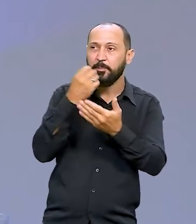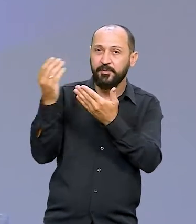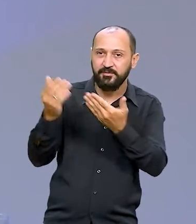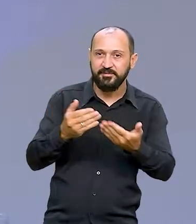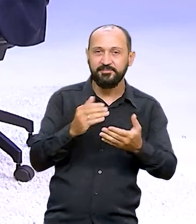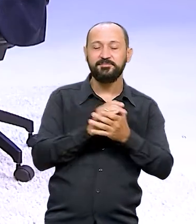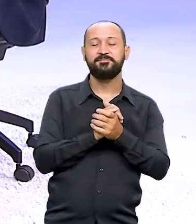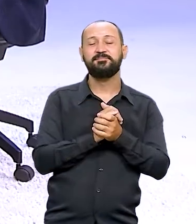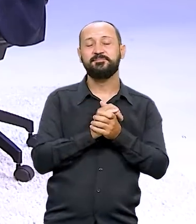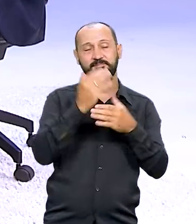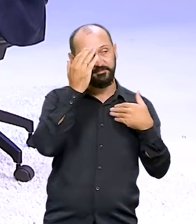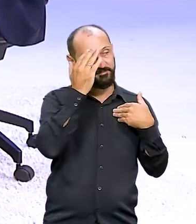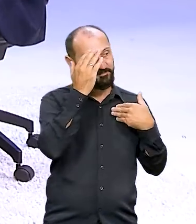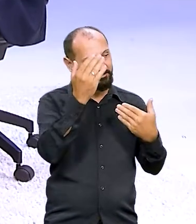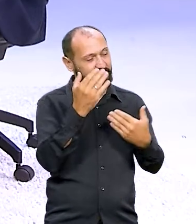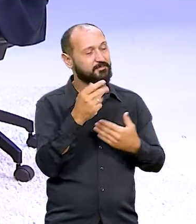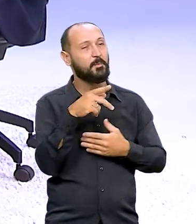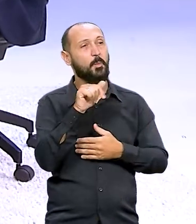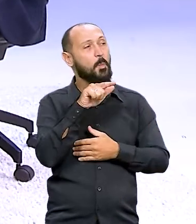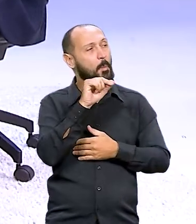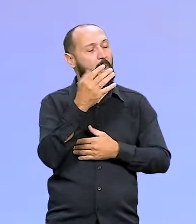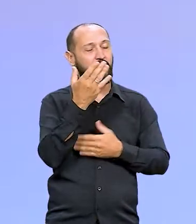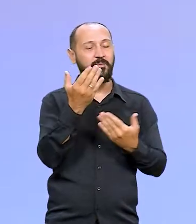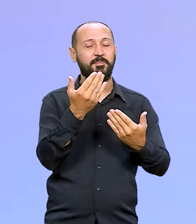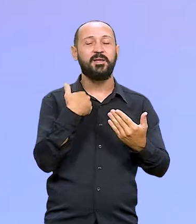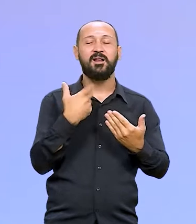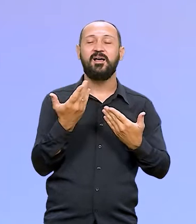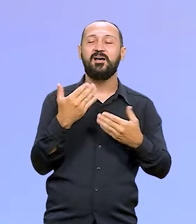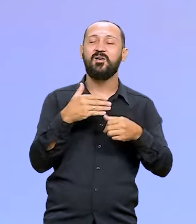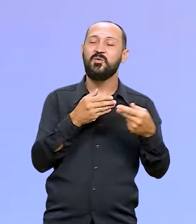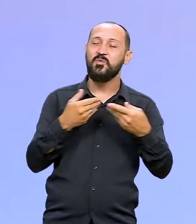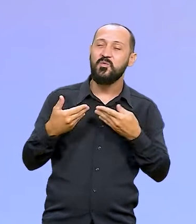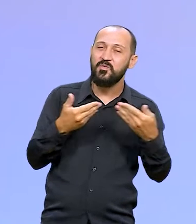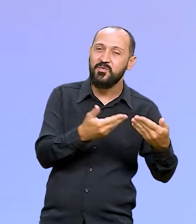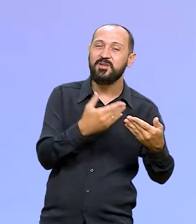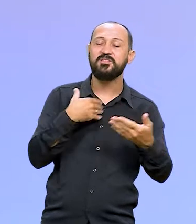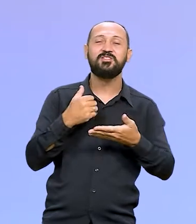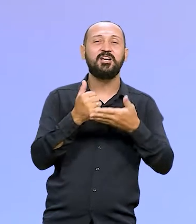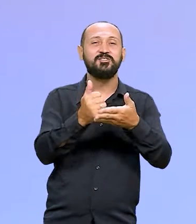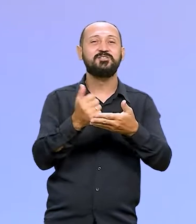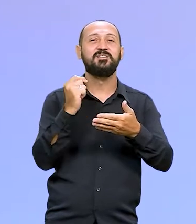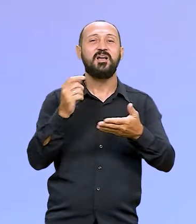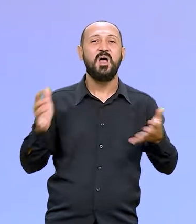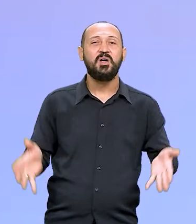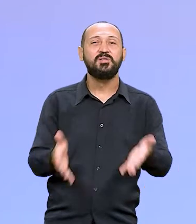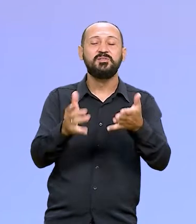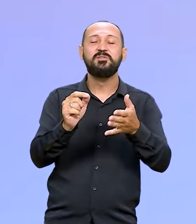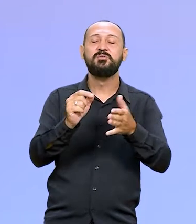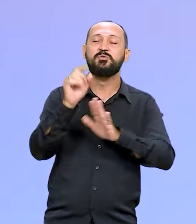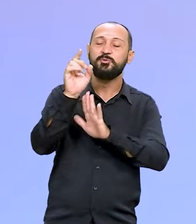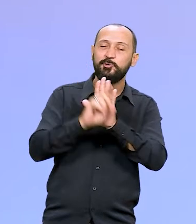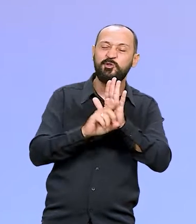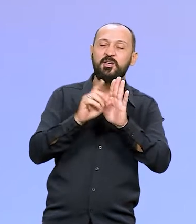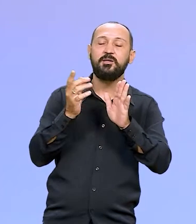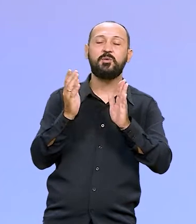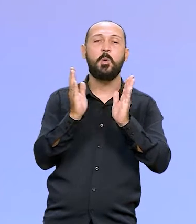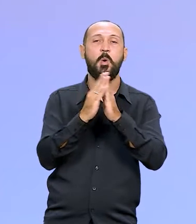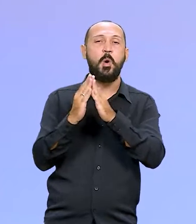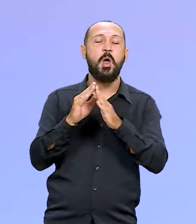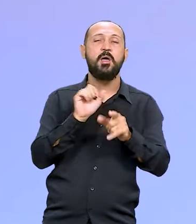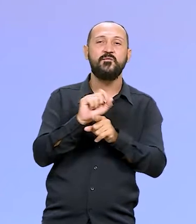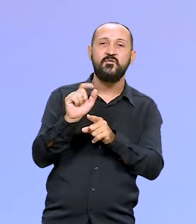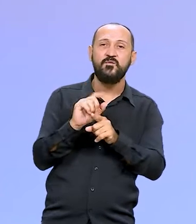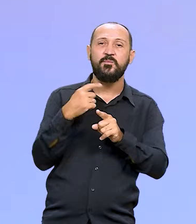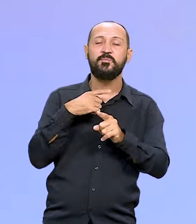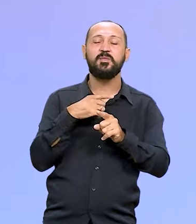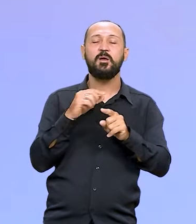bem-vindo ao programa. Obrigado, Paulo. Obrigado pelo convite. É sempre bom a gente poder colaborar aí com o incentivo do direito imobiliário. Eu acho que é